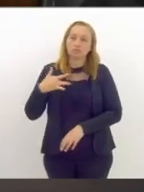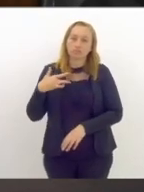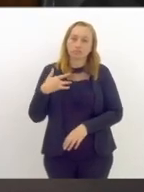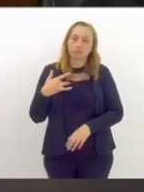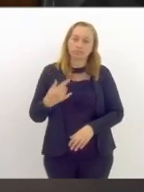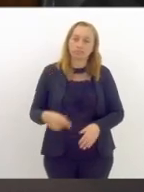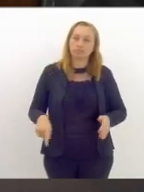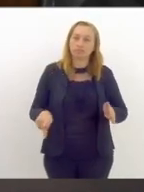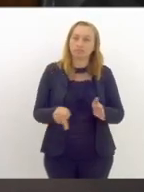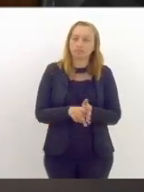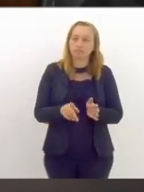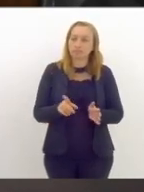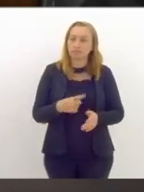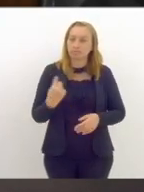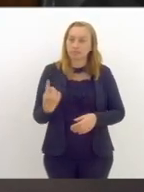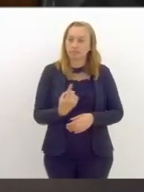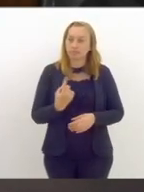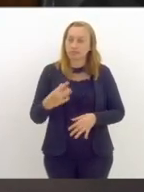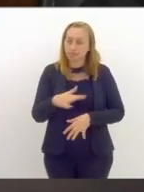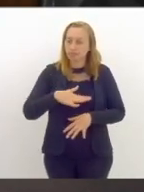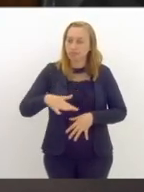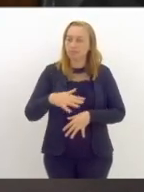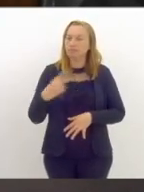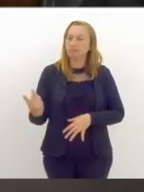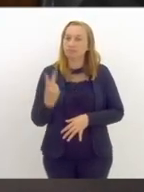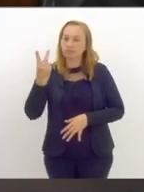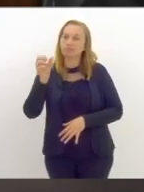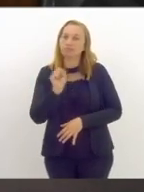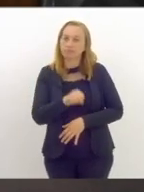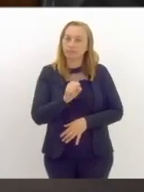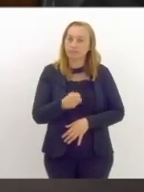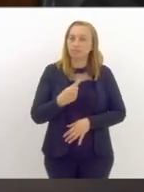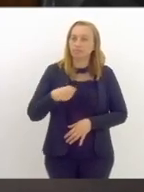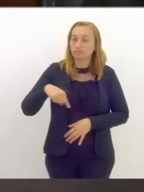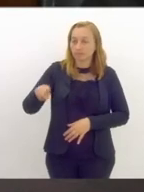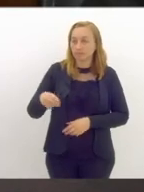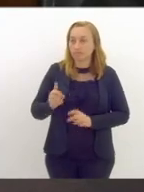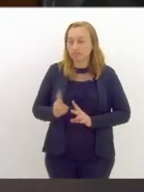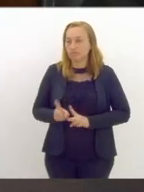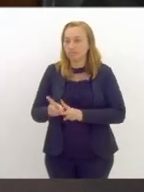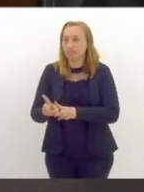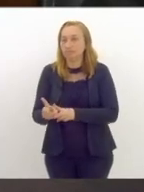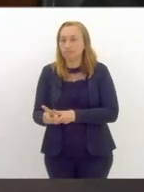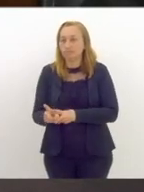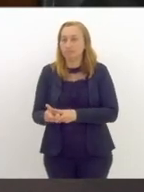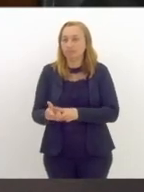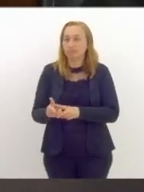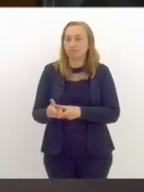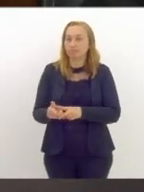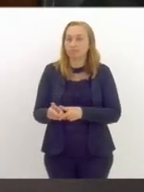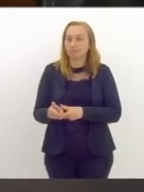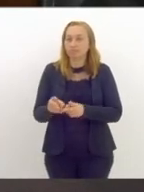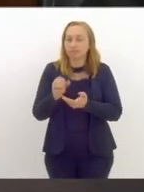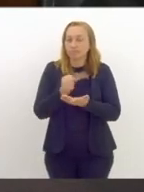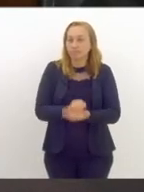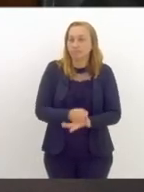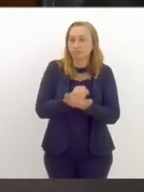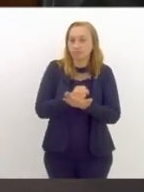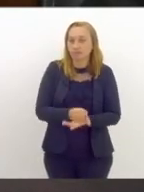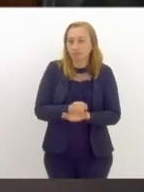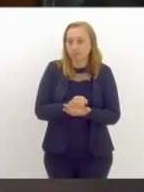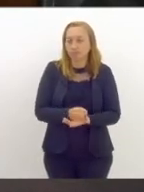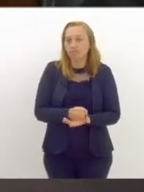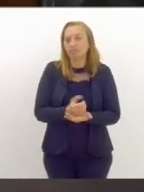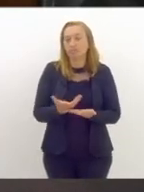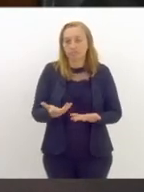membros de carreira e que precisam ser valorizados, porque são vocês que, na ponta, mantêm essa enorme estrutura de serviços, que,